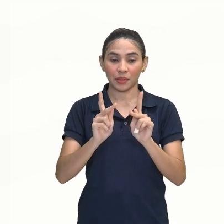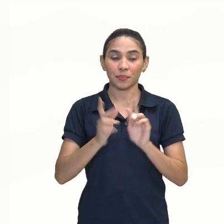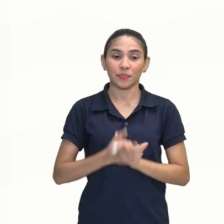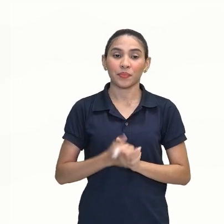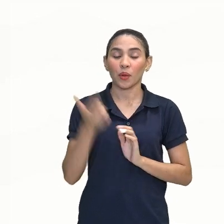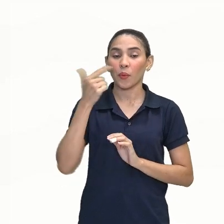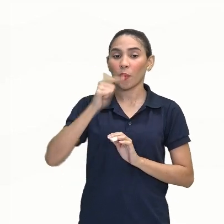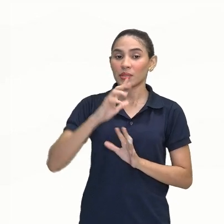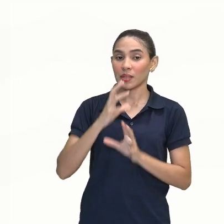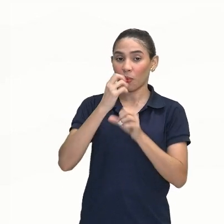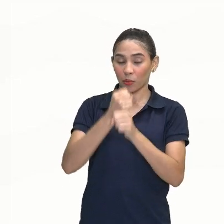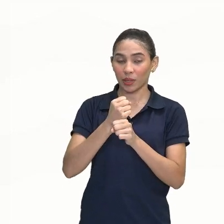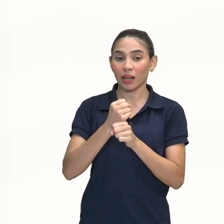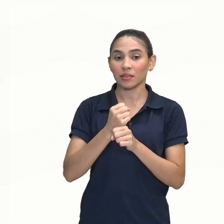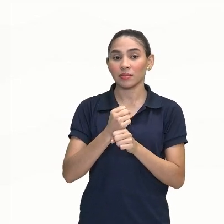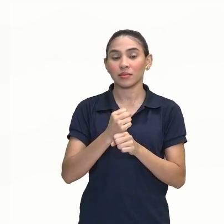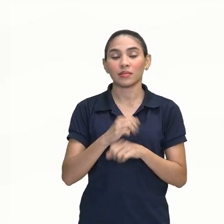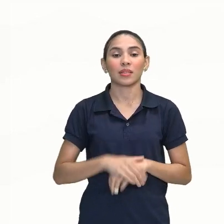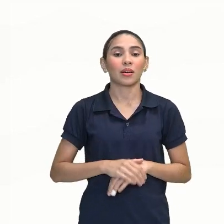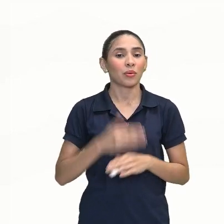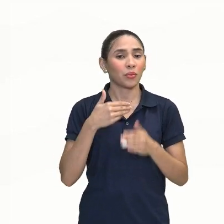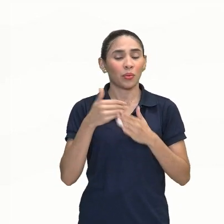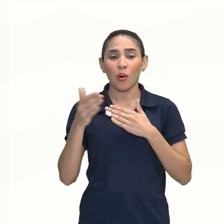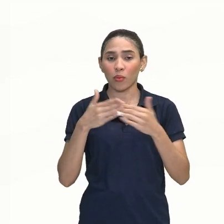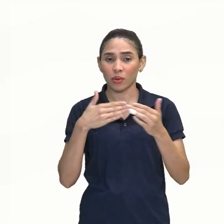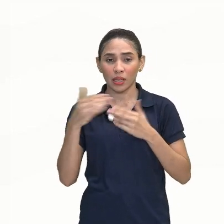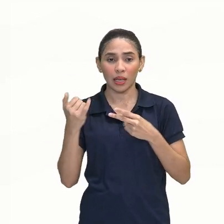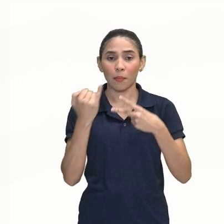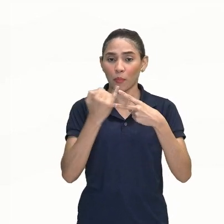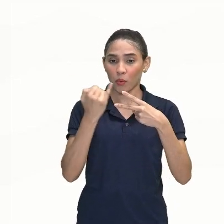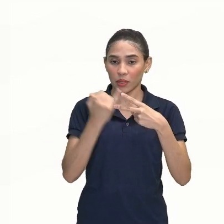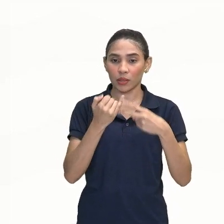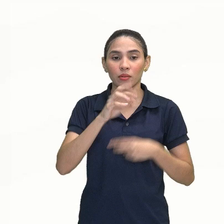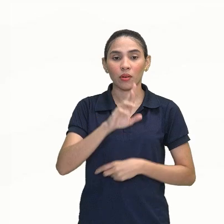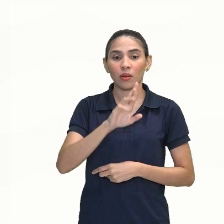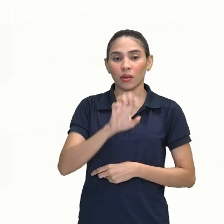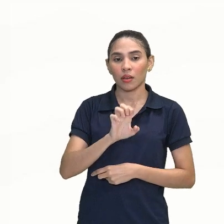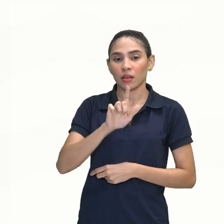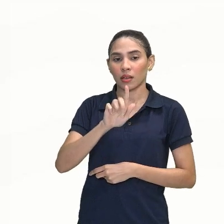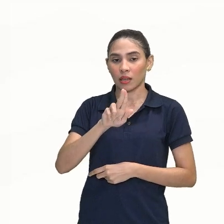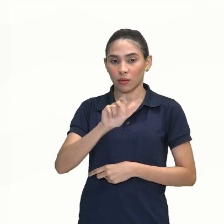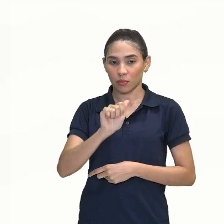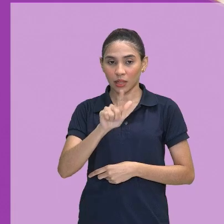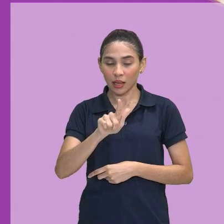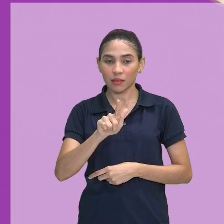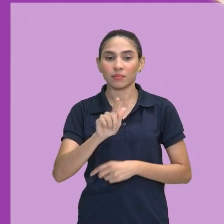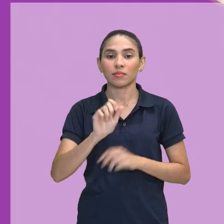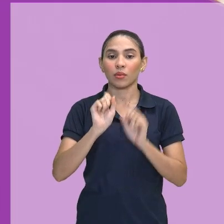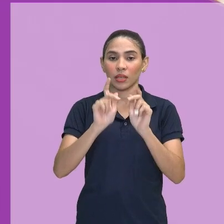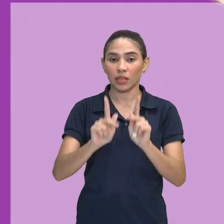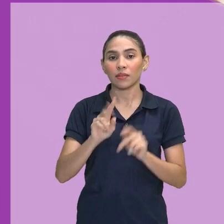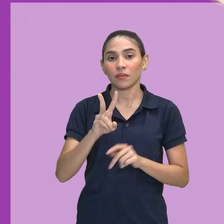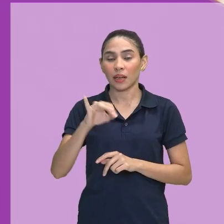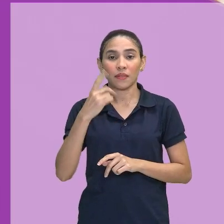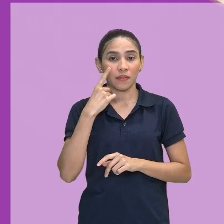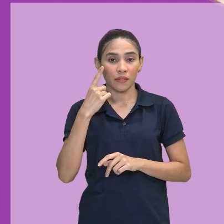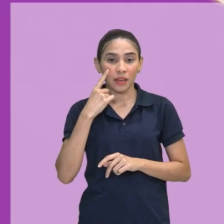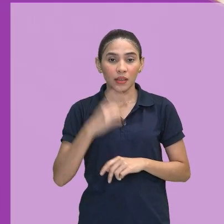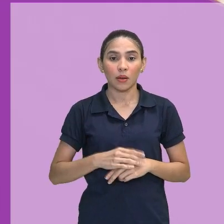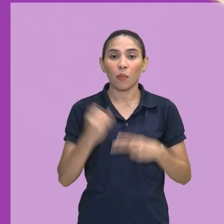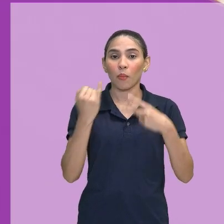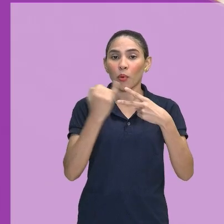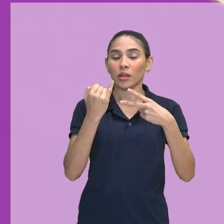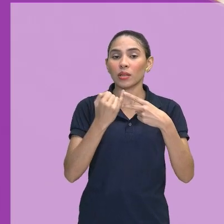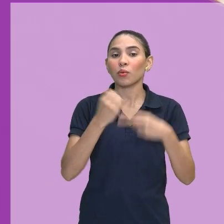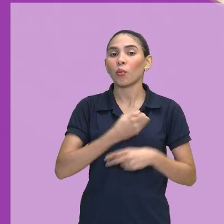Para calcular de qualquer um polígono regular, certo? Você vai ver ali, o polígono ele tem